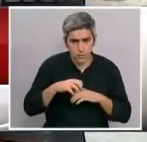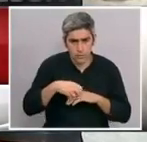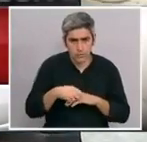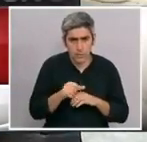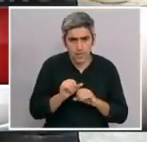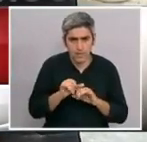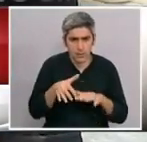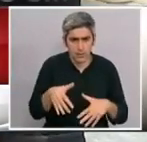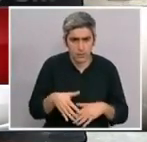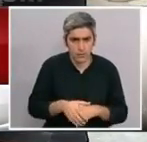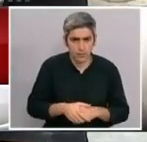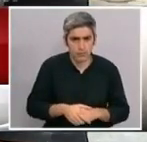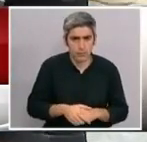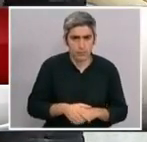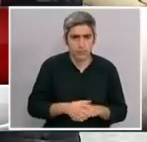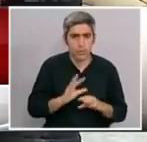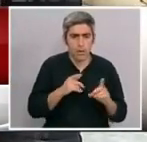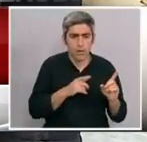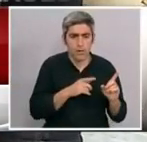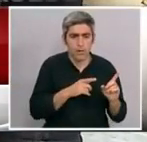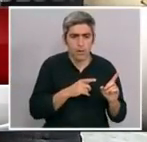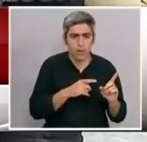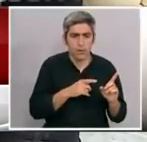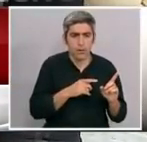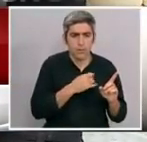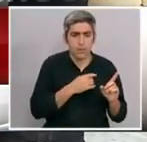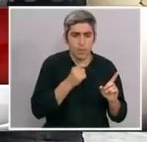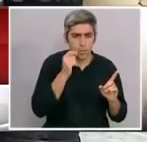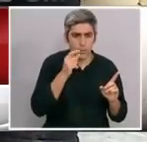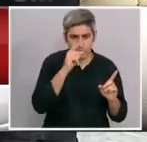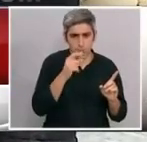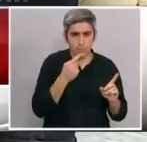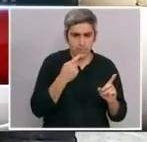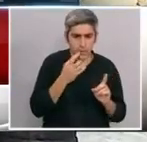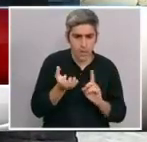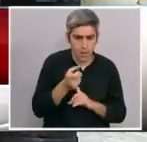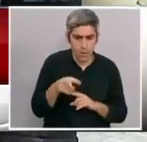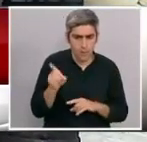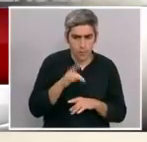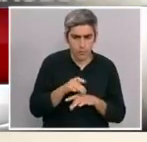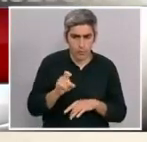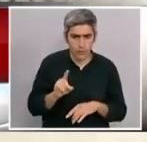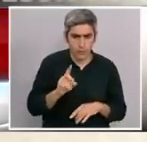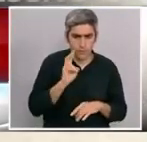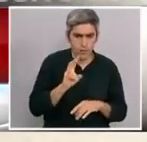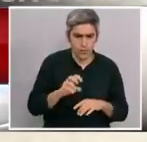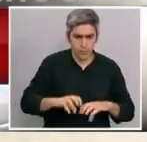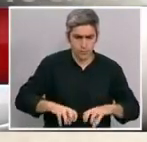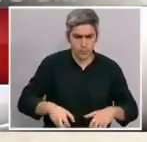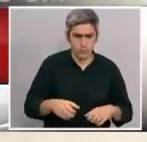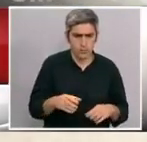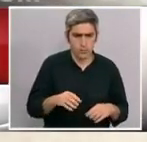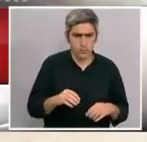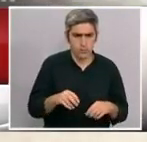infeccionados. E quando ele percebeu que não ia ao hospital, o que é que ele disse? Ele depois viu-me lá com os joelhos, com as